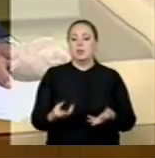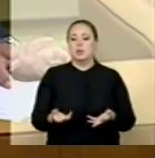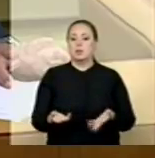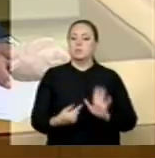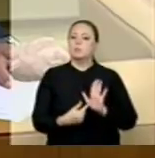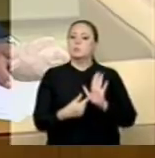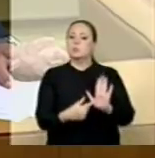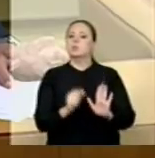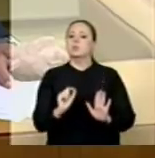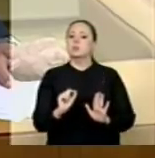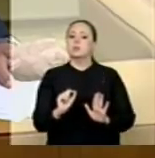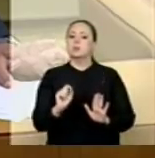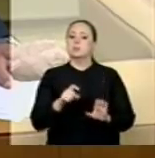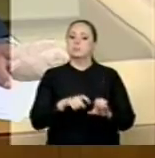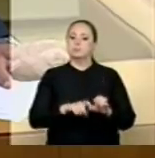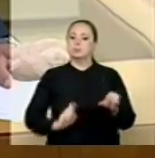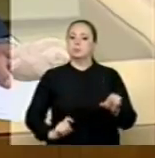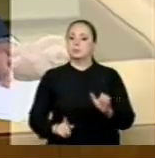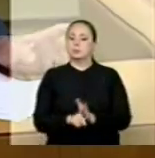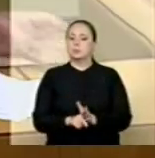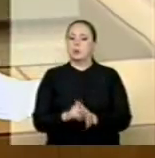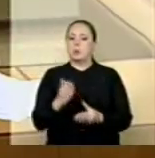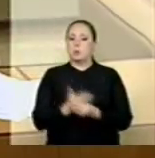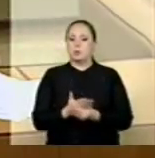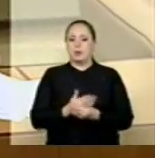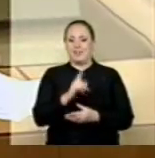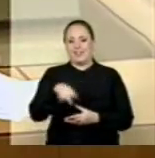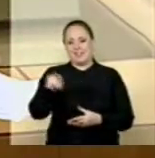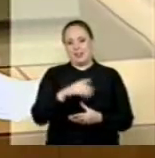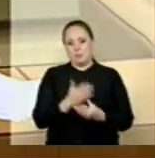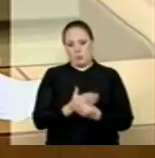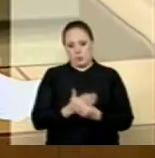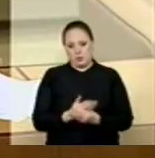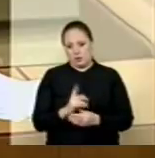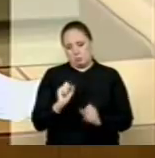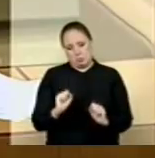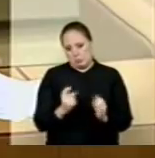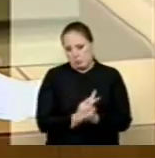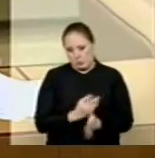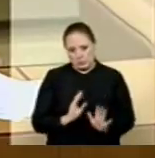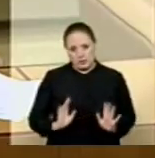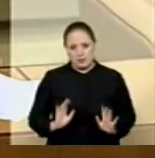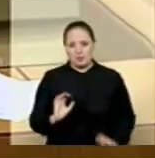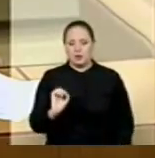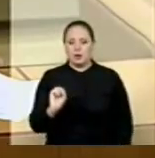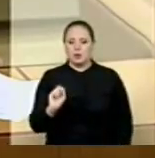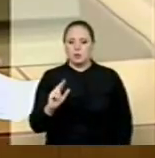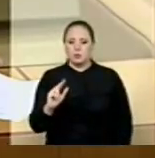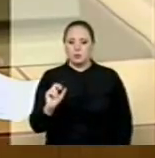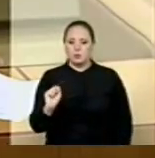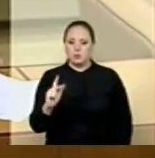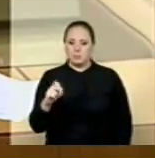prevê que a suspensão do processo é algo consequencial, suspende a